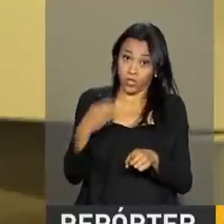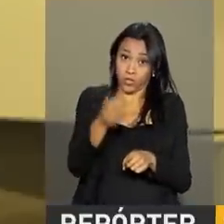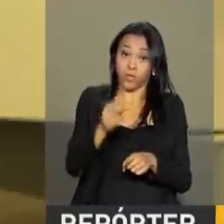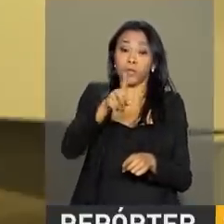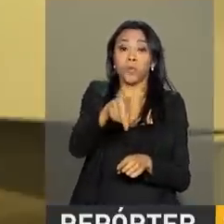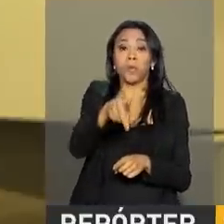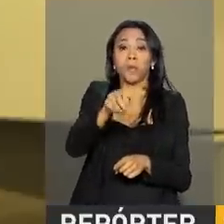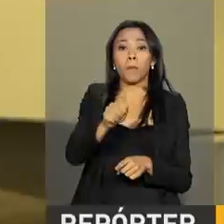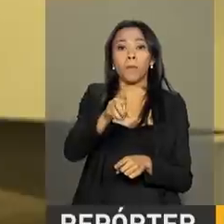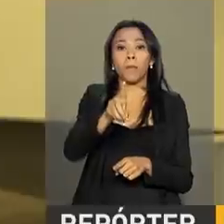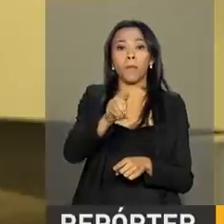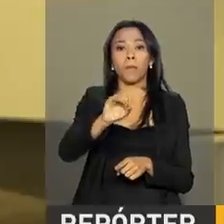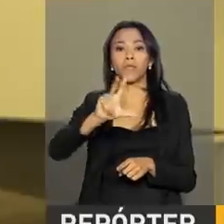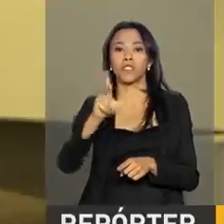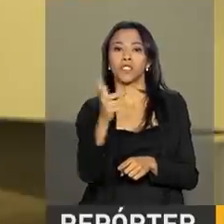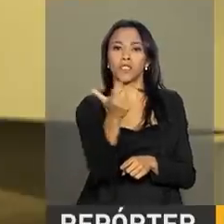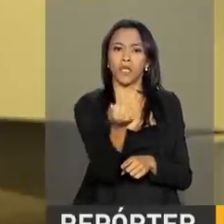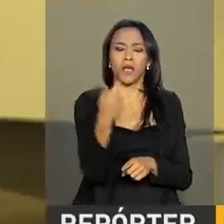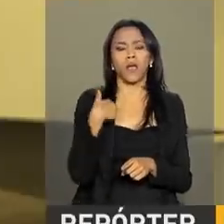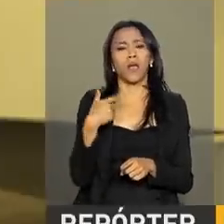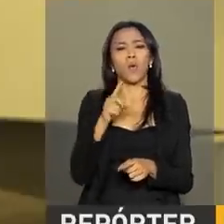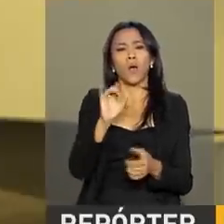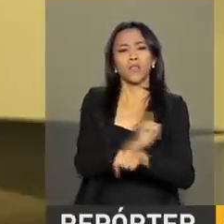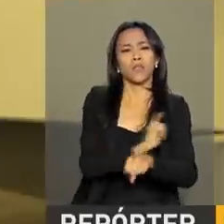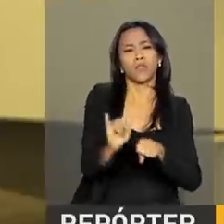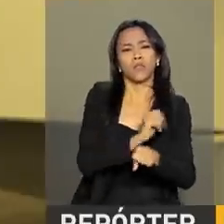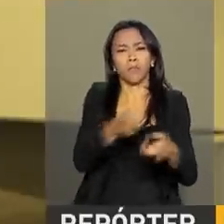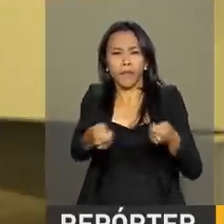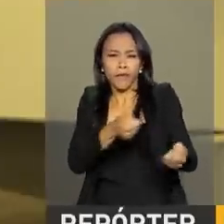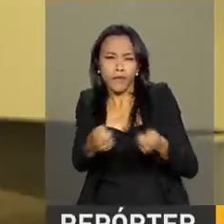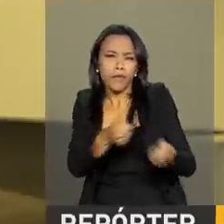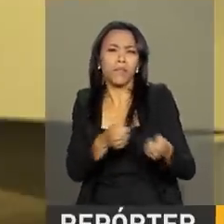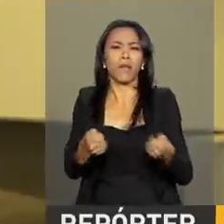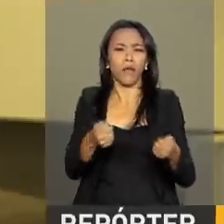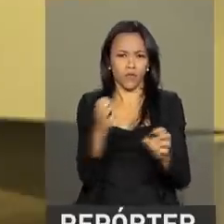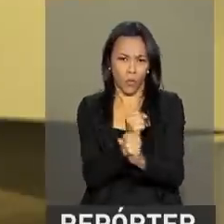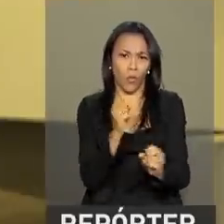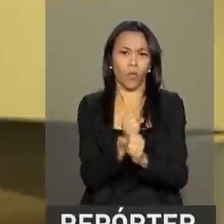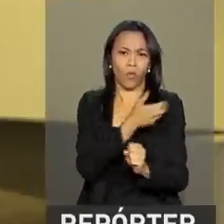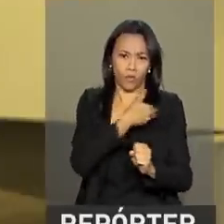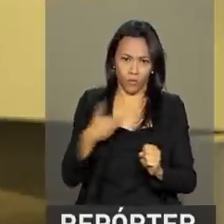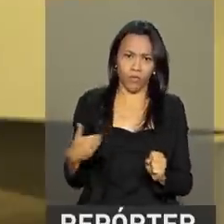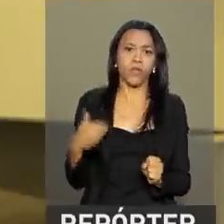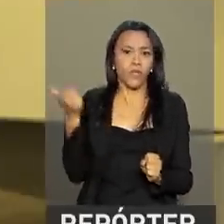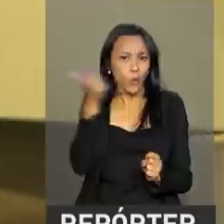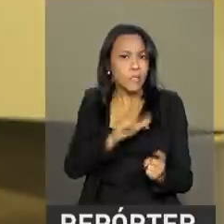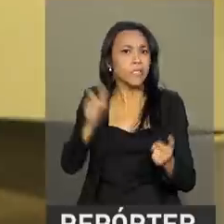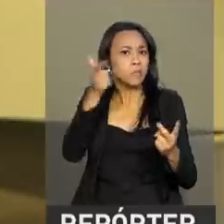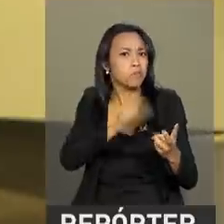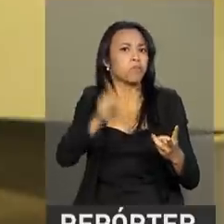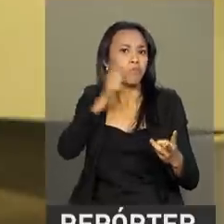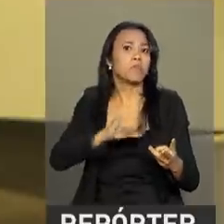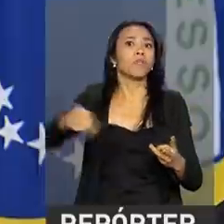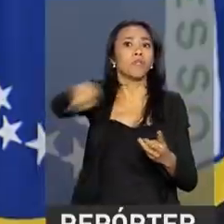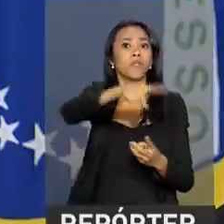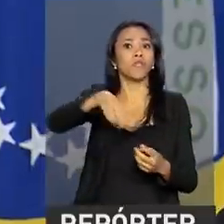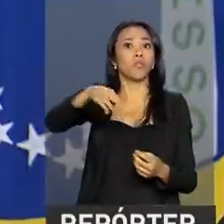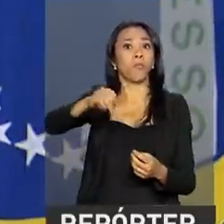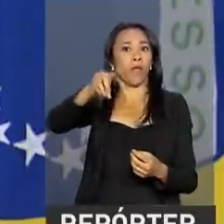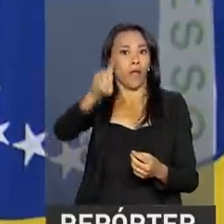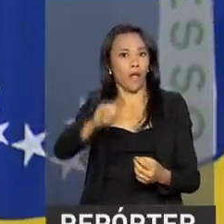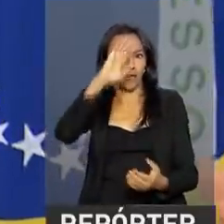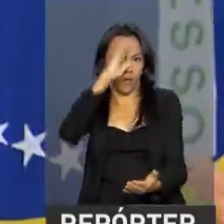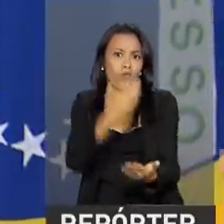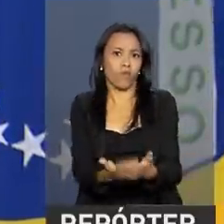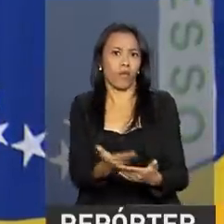as medidas para equilibrar as contas do governo vem dando resultado e aumentam a confiança do mercado nós